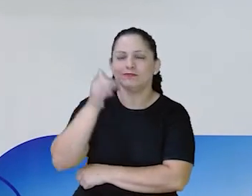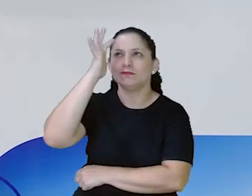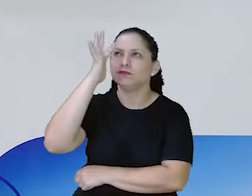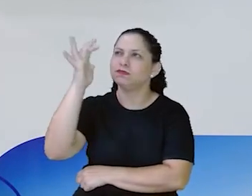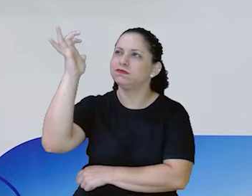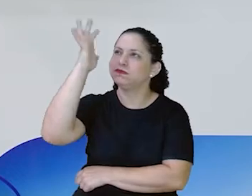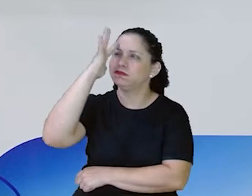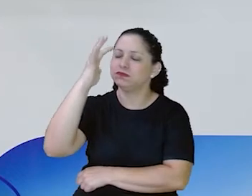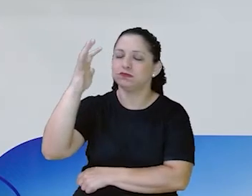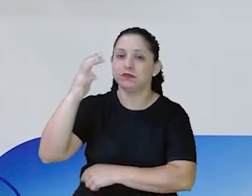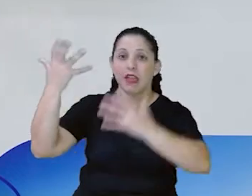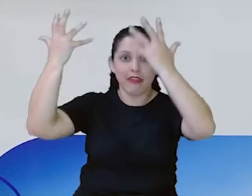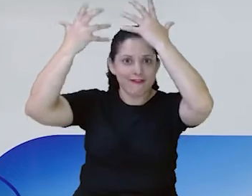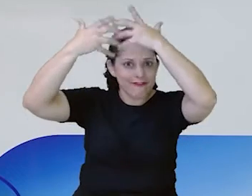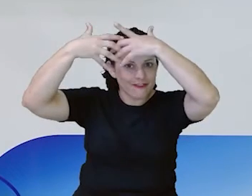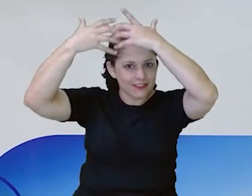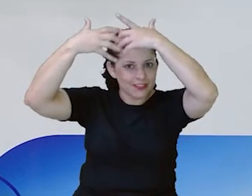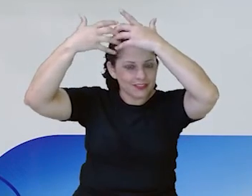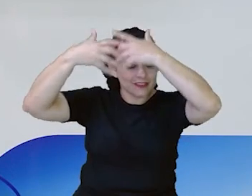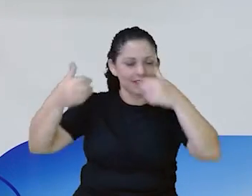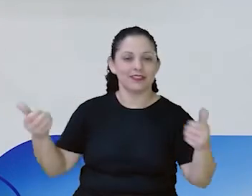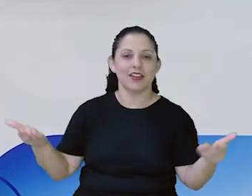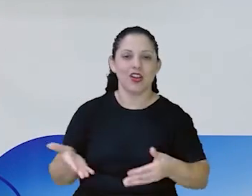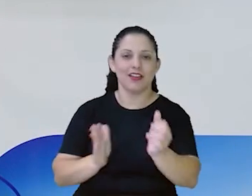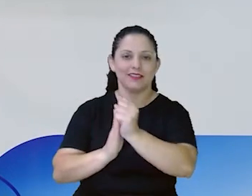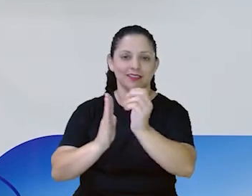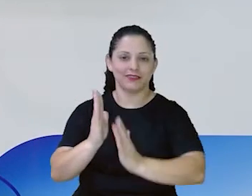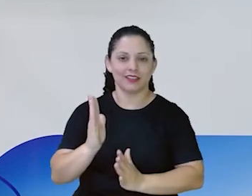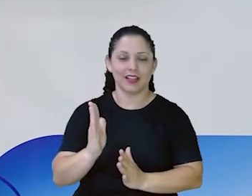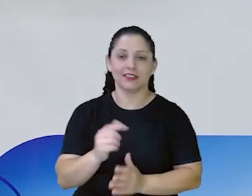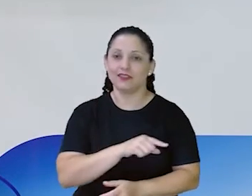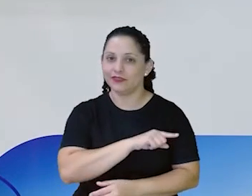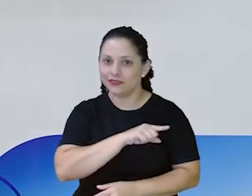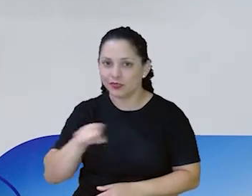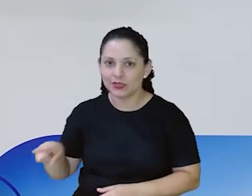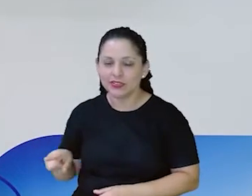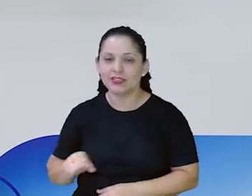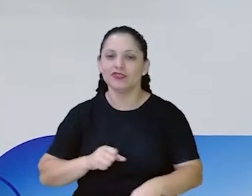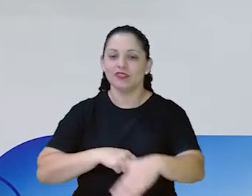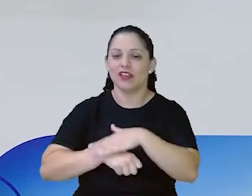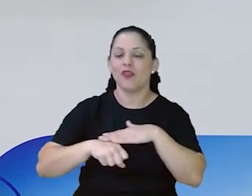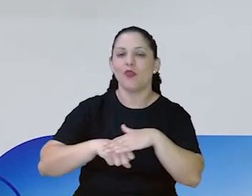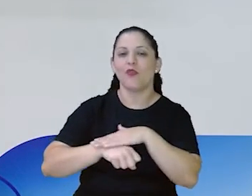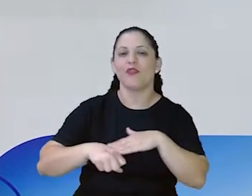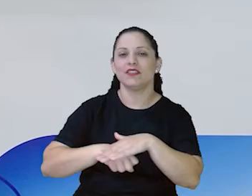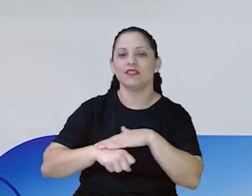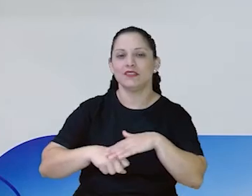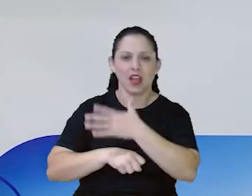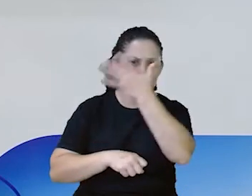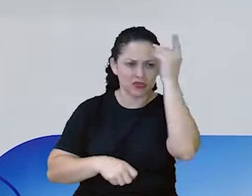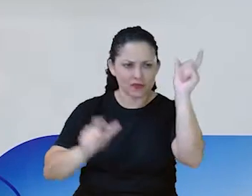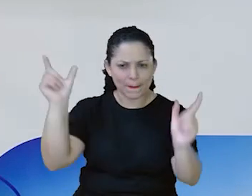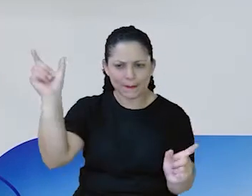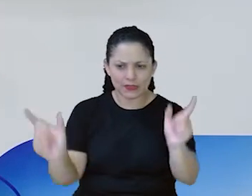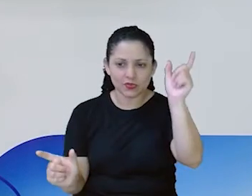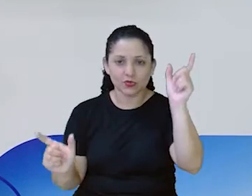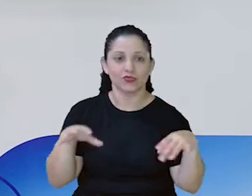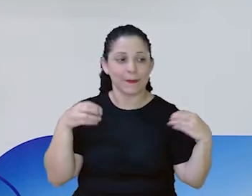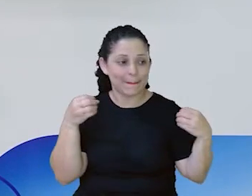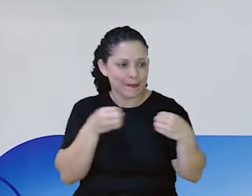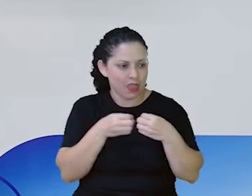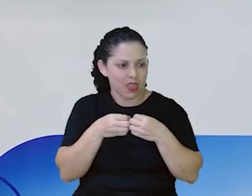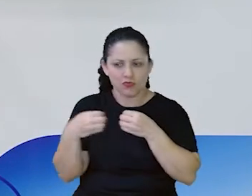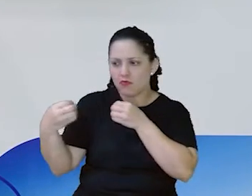e aí vai ser um efeito, a tarefa de casa de vocês é o seguinte, é conversar com as pessoas que estão aí perto de